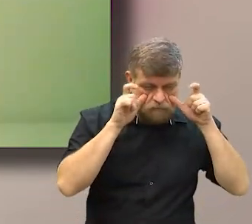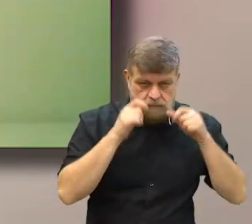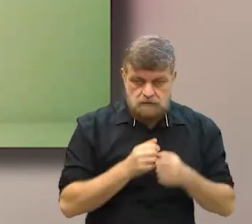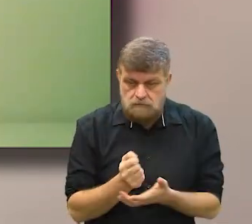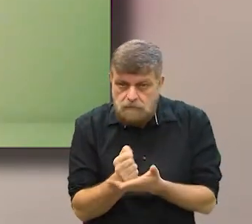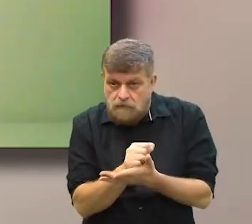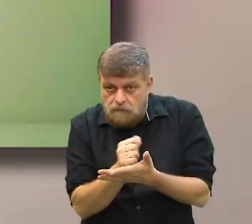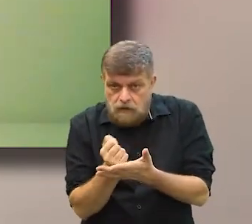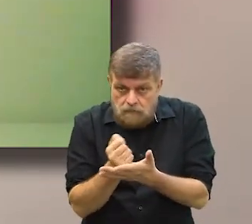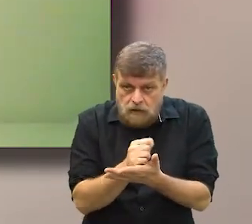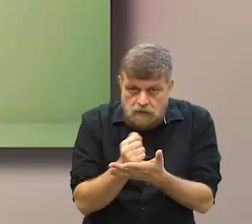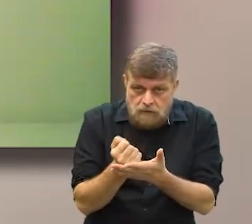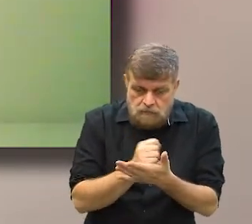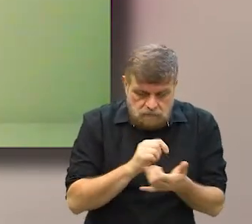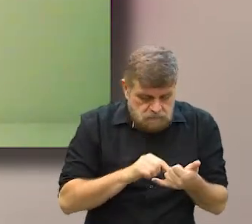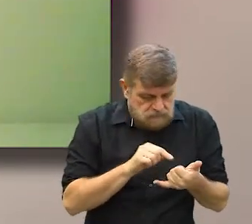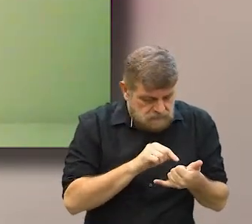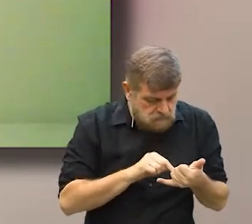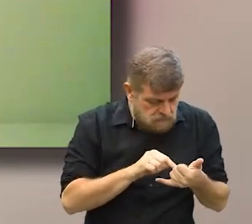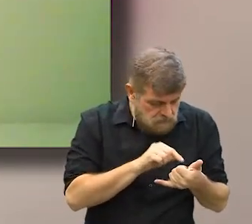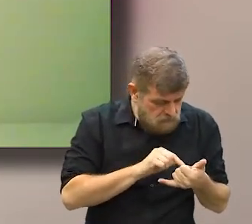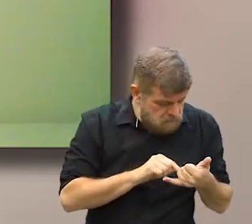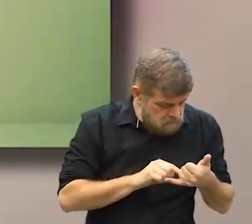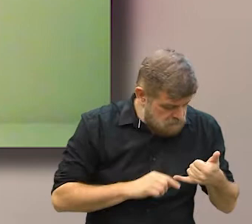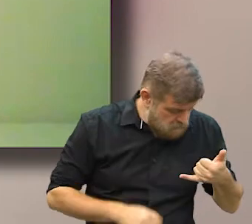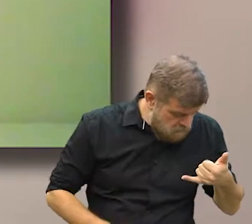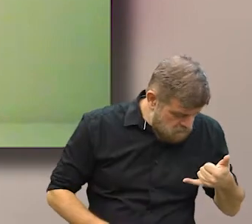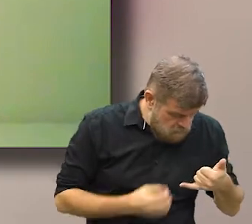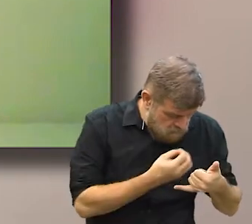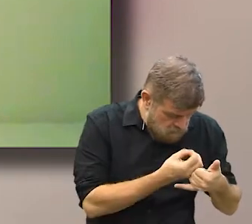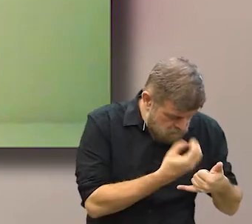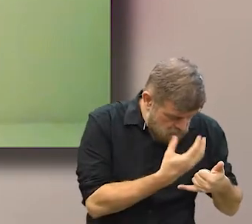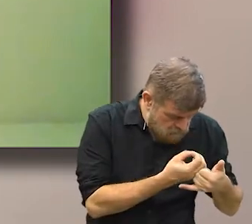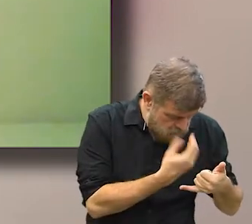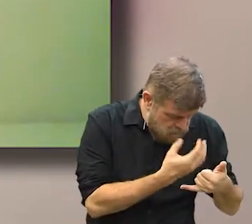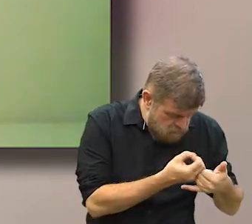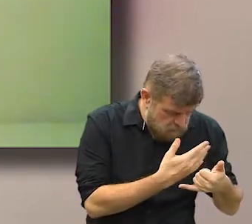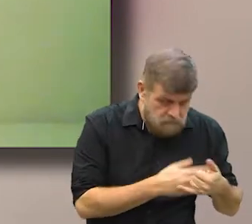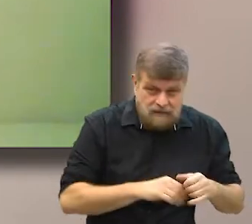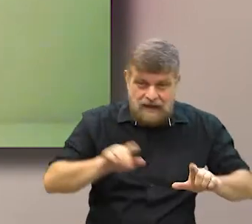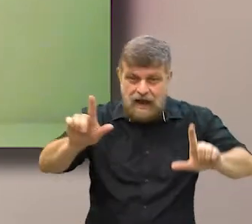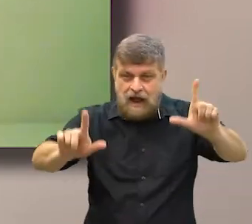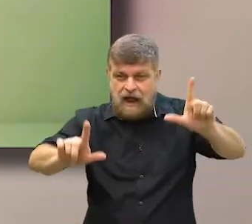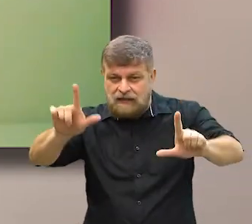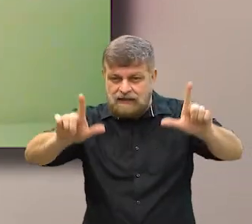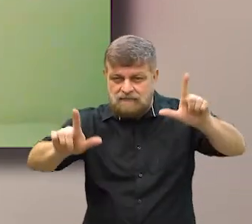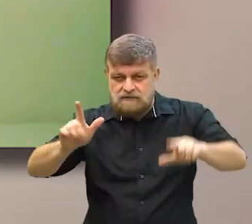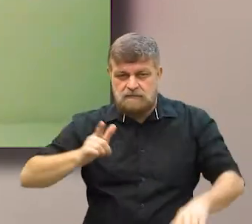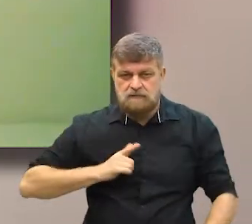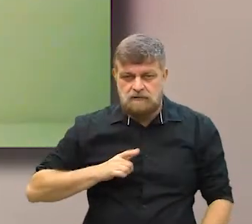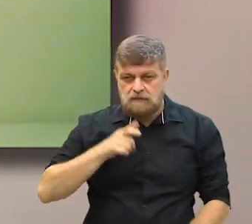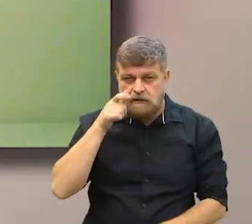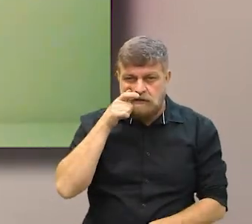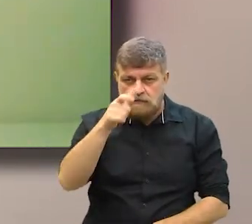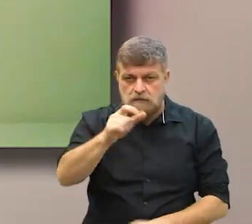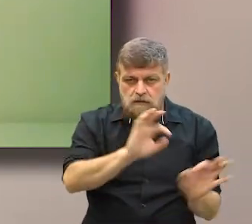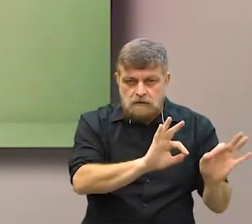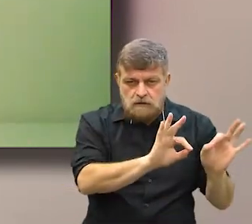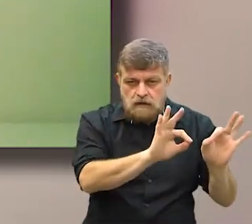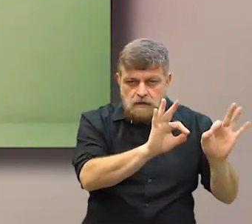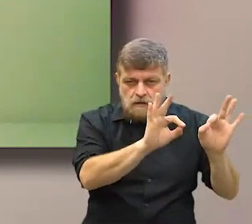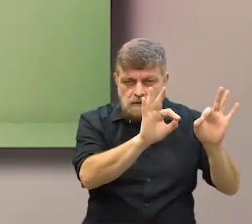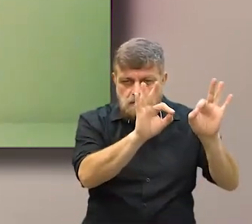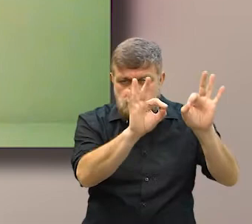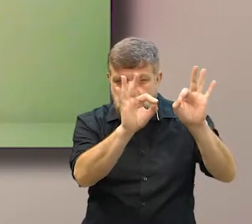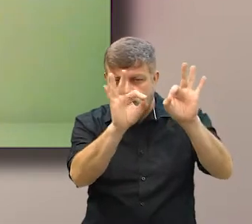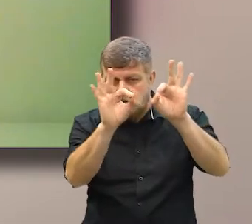despertar. São os videogames, são os celulares, são as televisões com programas que podem atrair